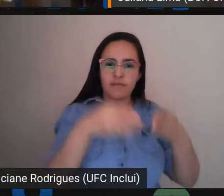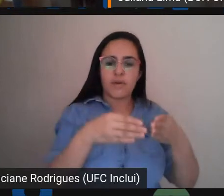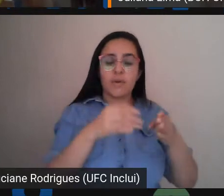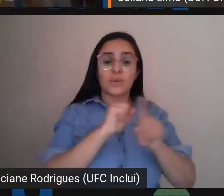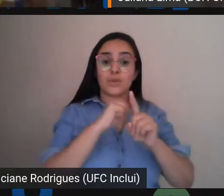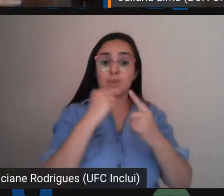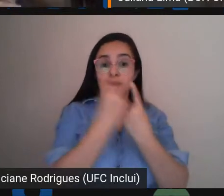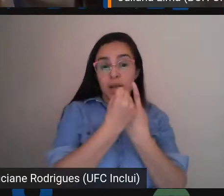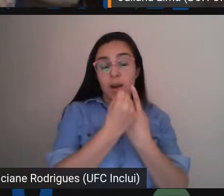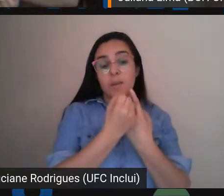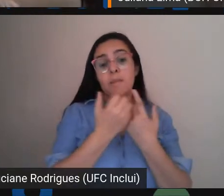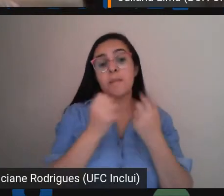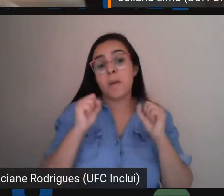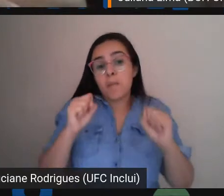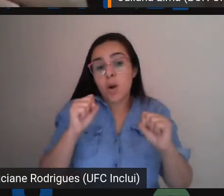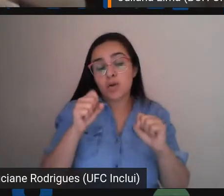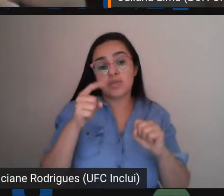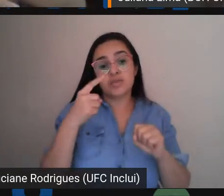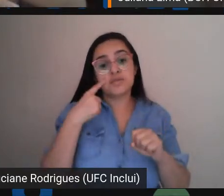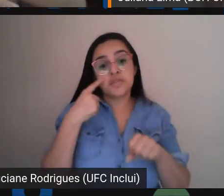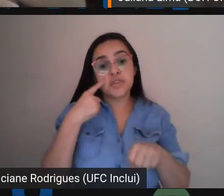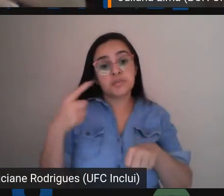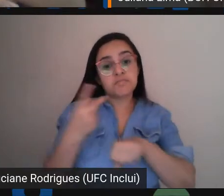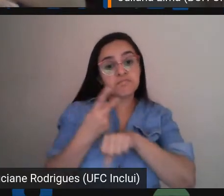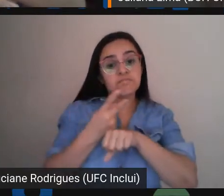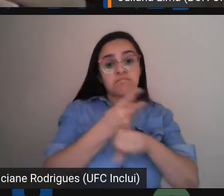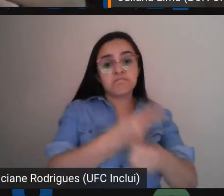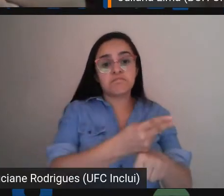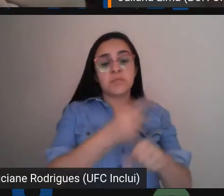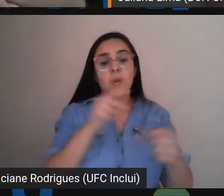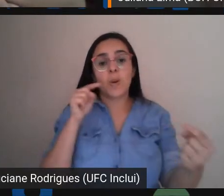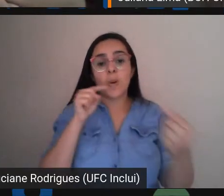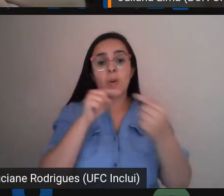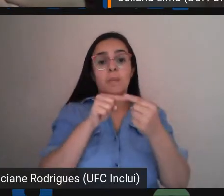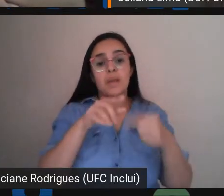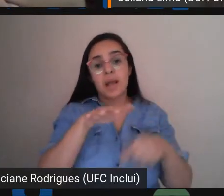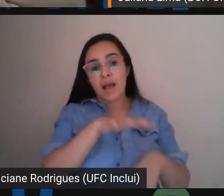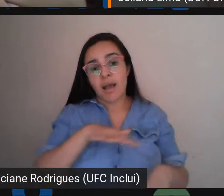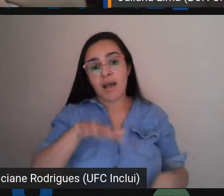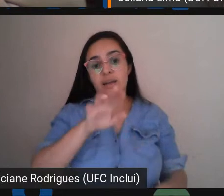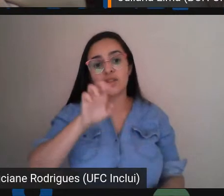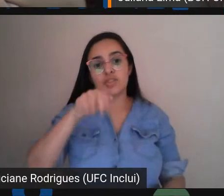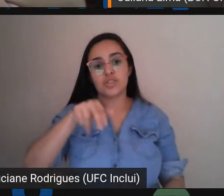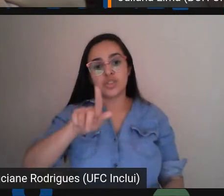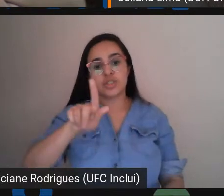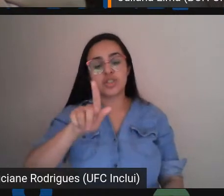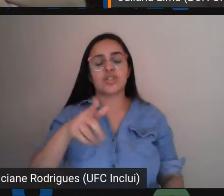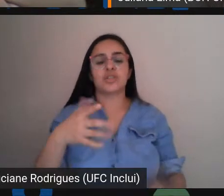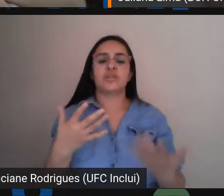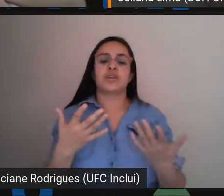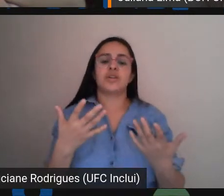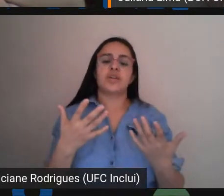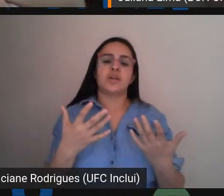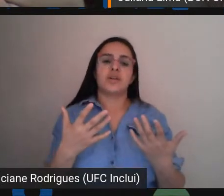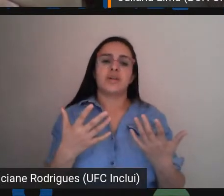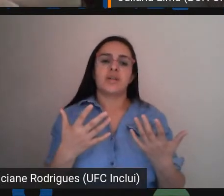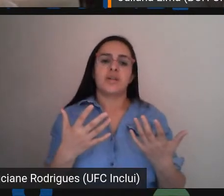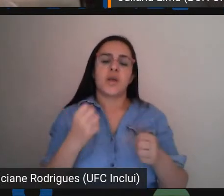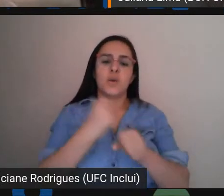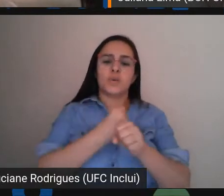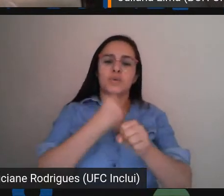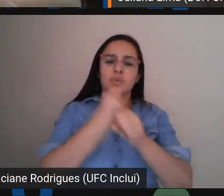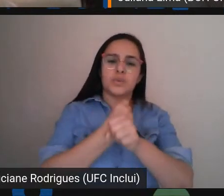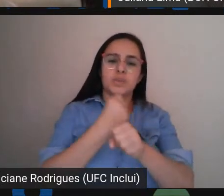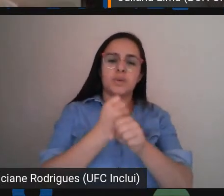estaria vendo nesse sentido, mas eu creio que há, sim, verificar isso, questões de urbanismo ou de construção civil,